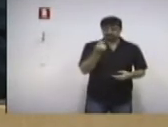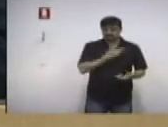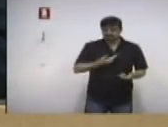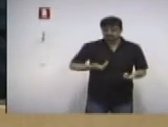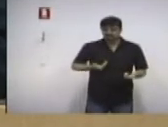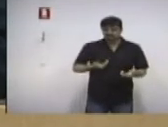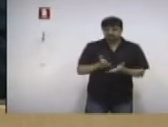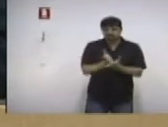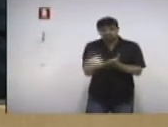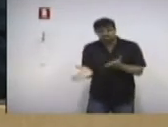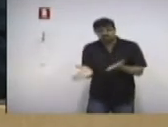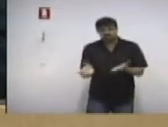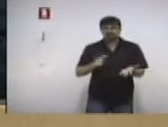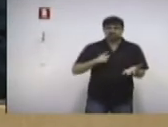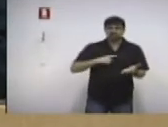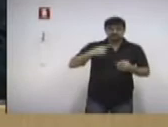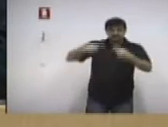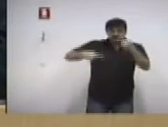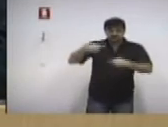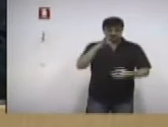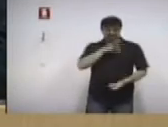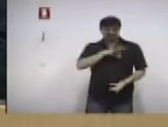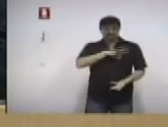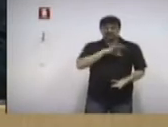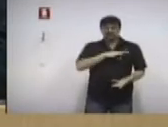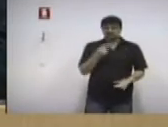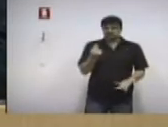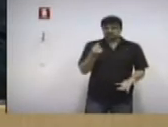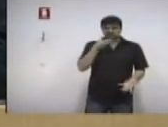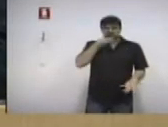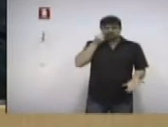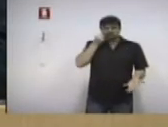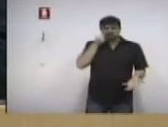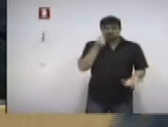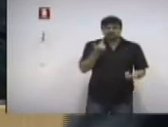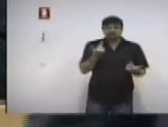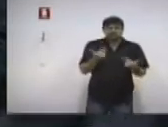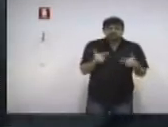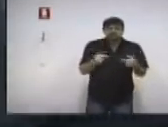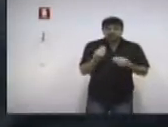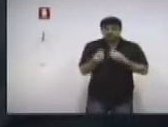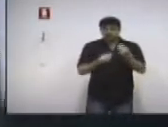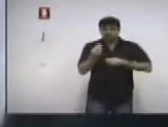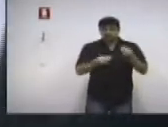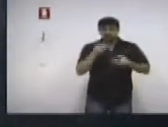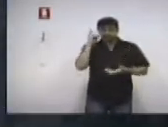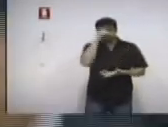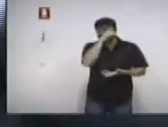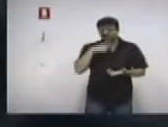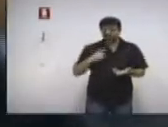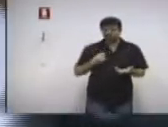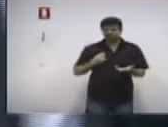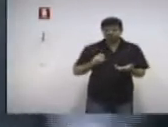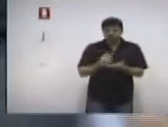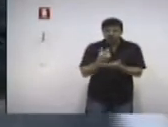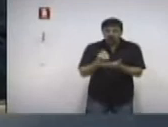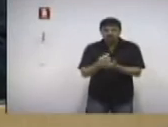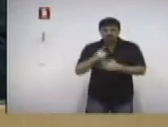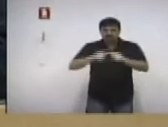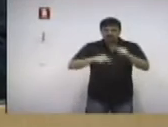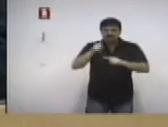essa discussão para pagar salário nosso município está com dificuldade de comprar